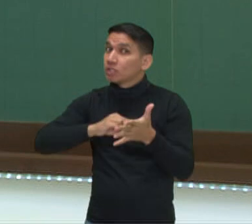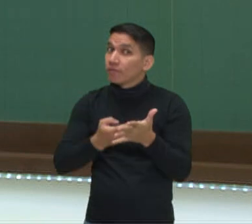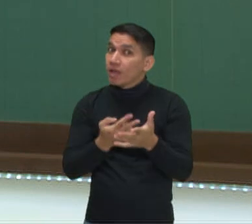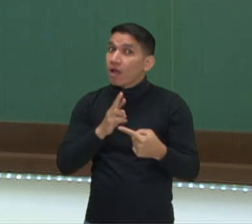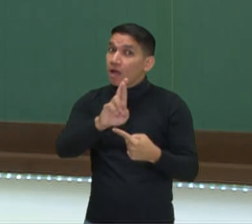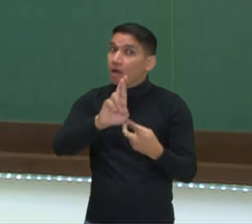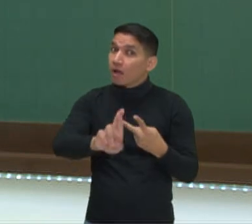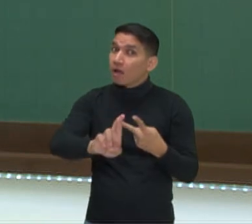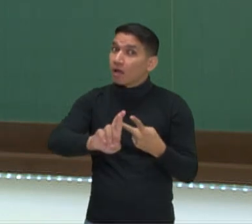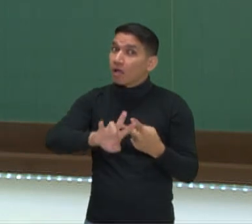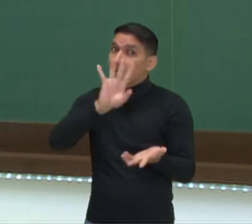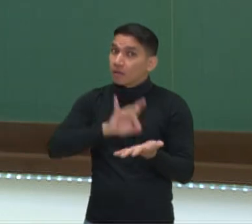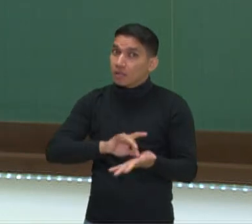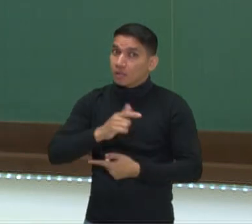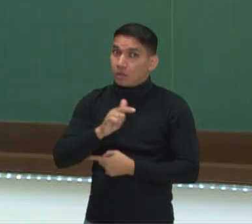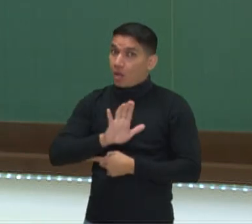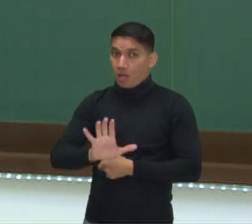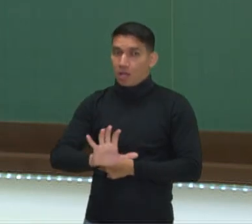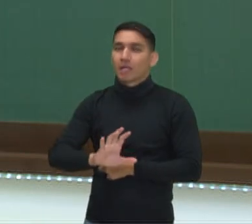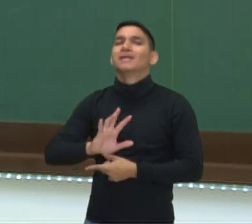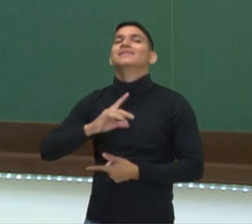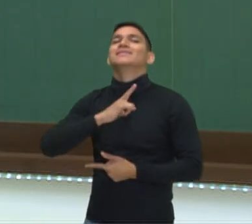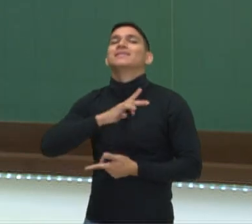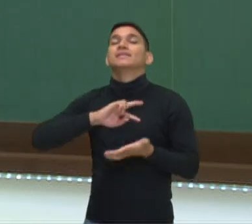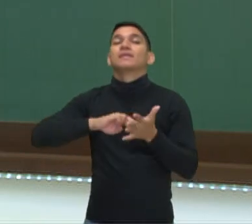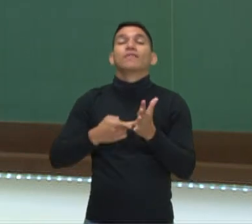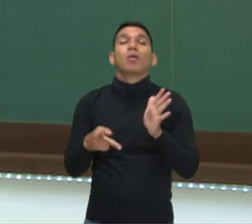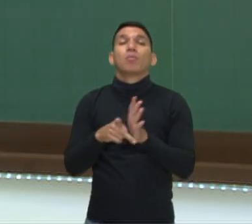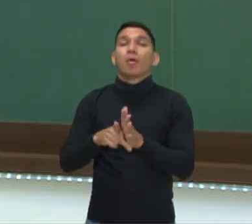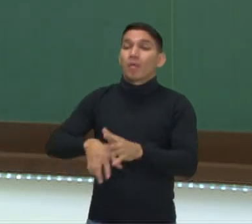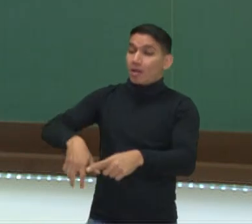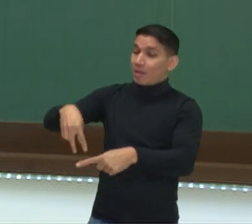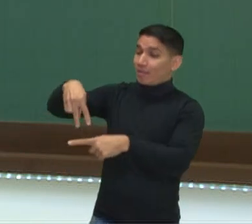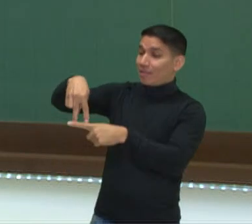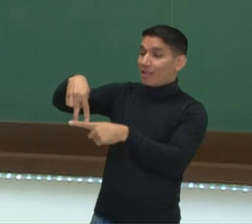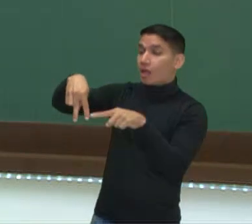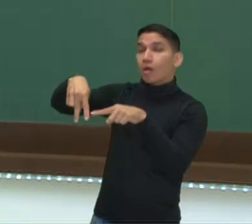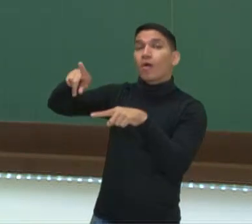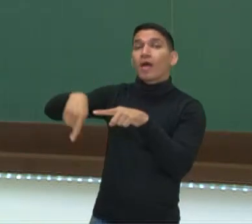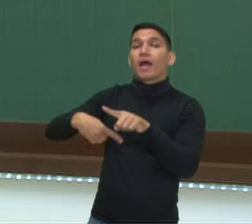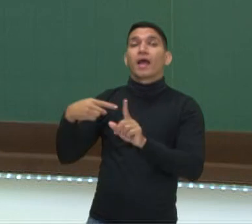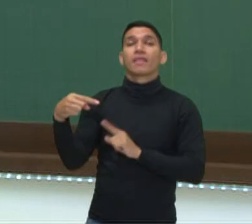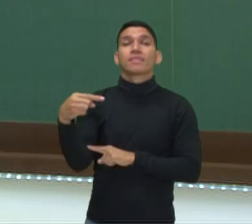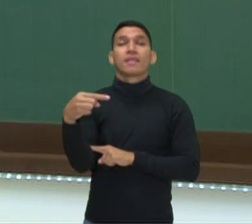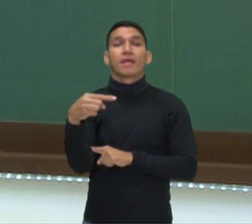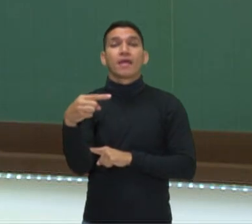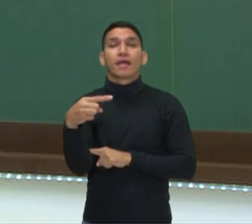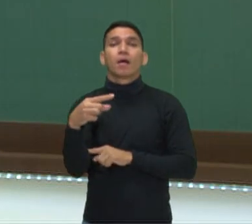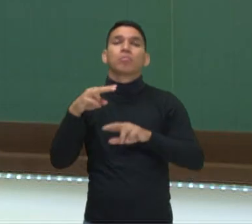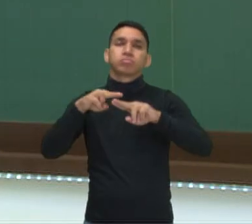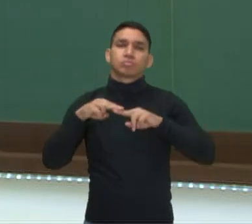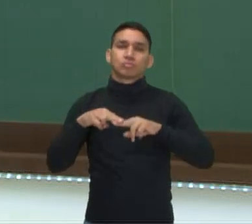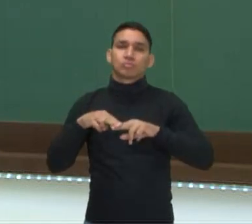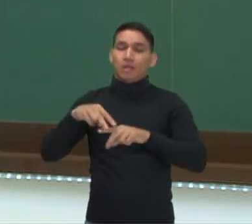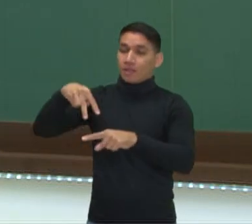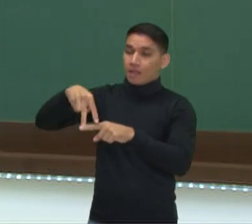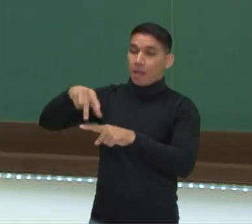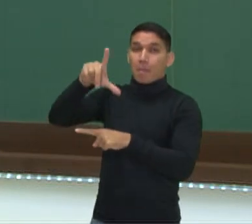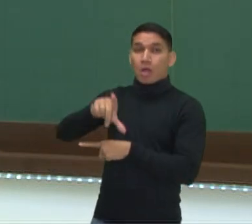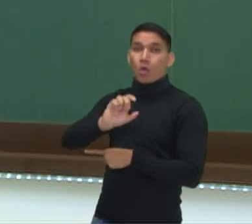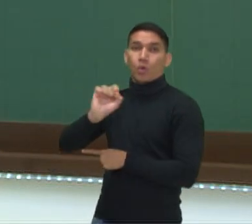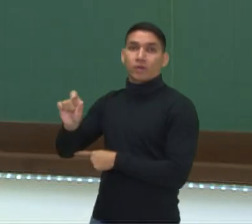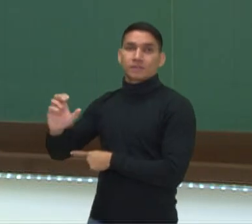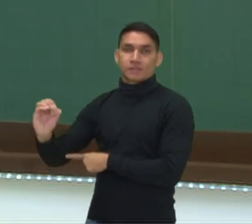né? Significa que o meu delta era um número negativo. O meu delta menor do que zero. Letra D,